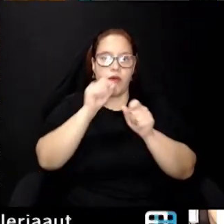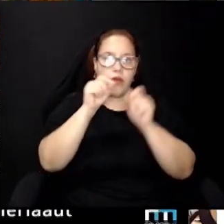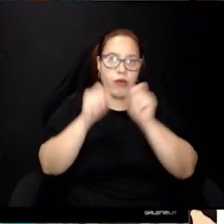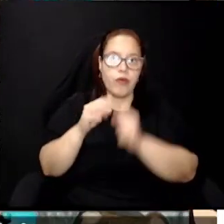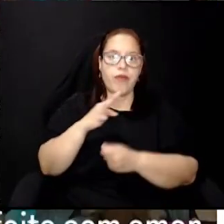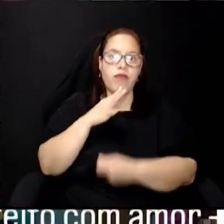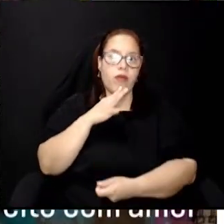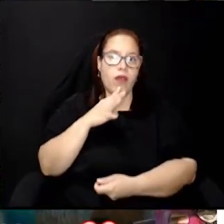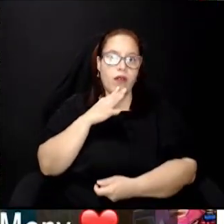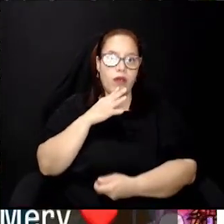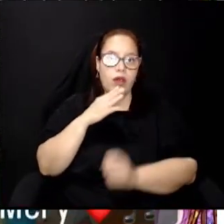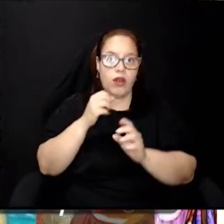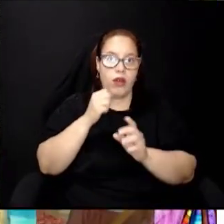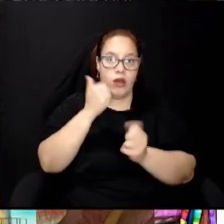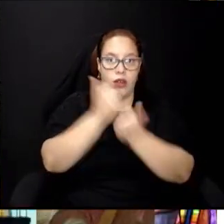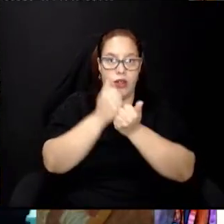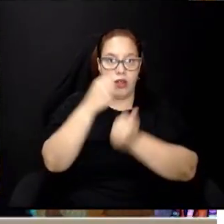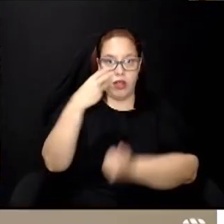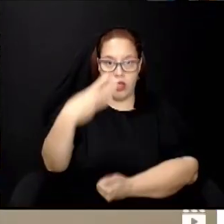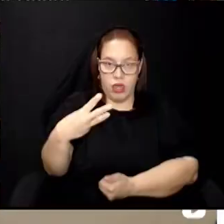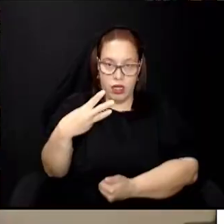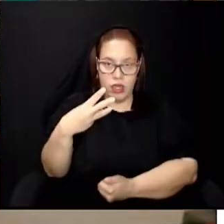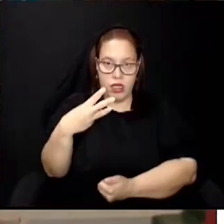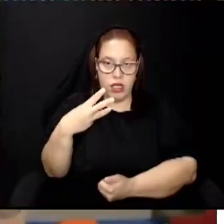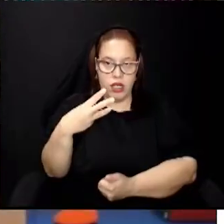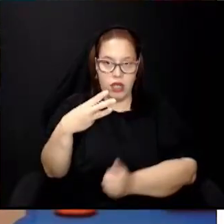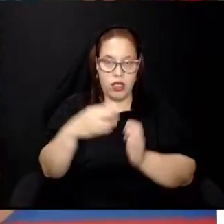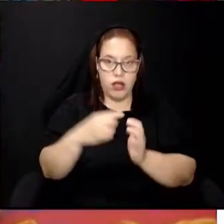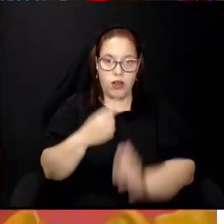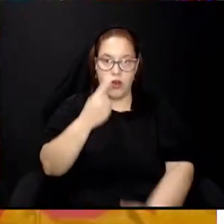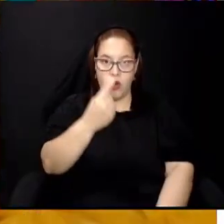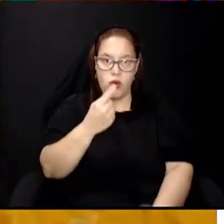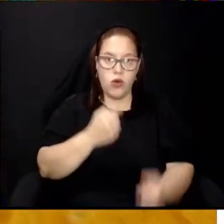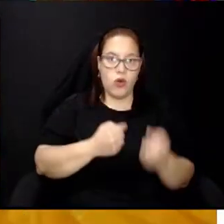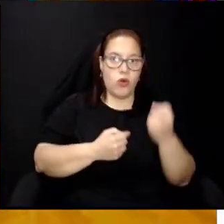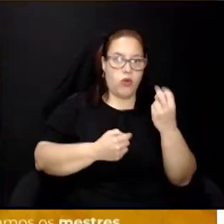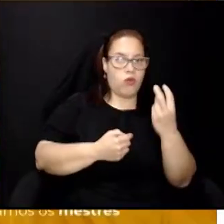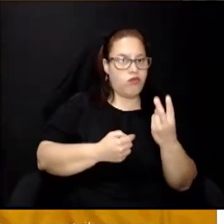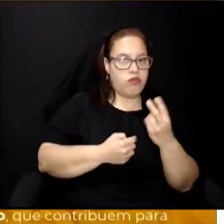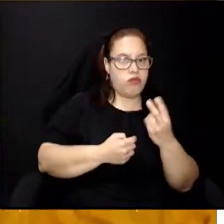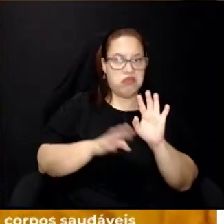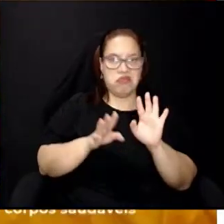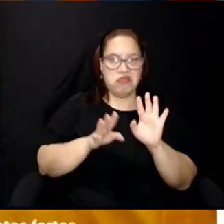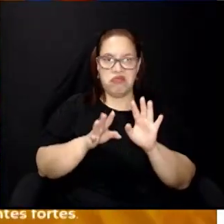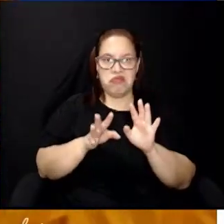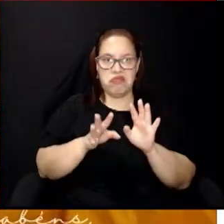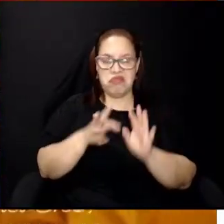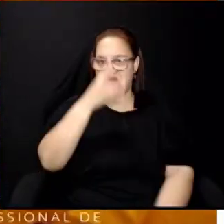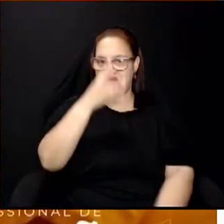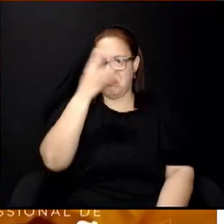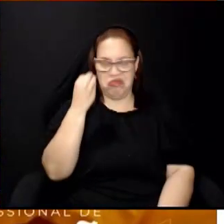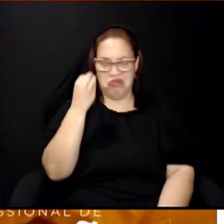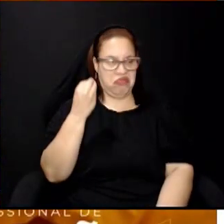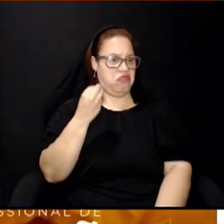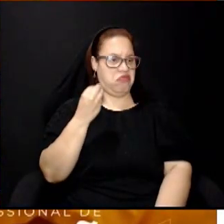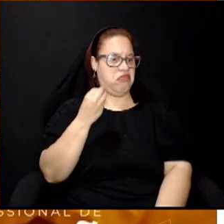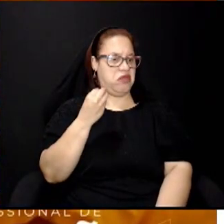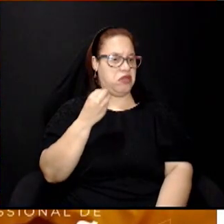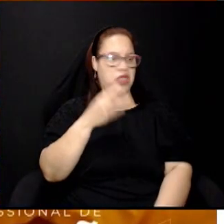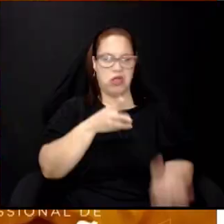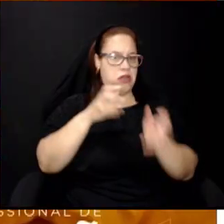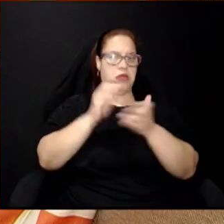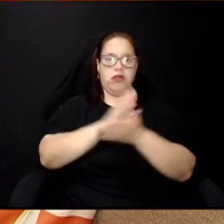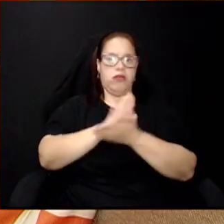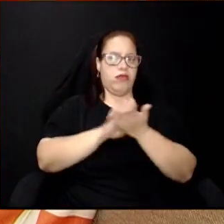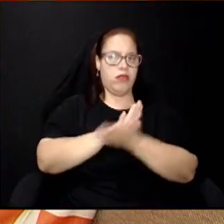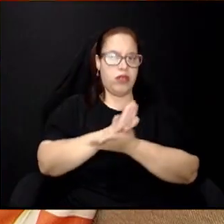3 de suporte. E o nível 1 e o nível 2 muitas vezes passava antes despercebidas, né? E foi a partir